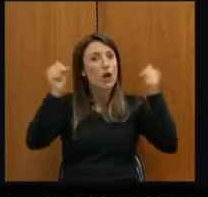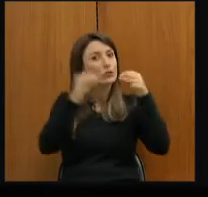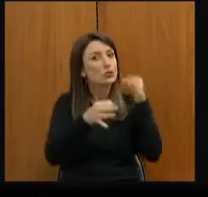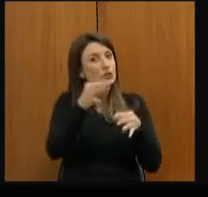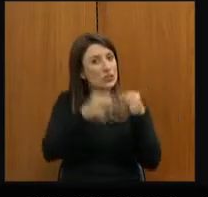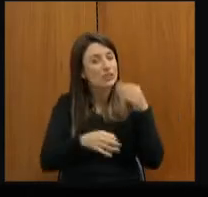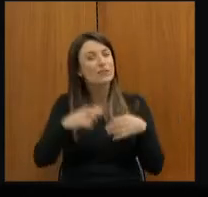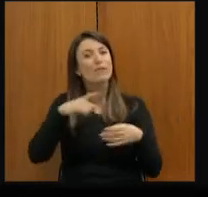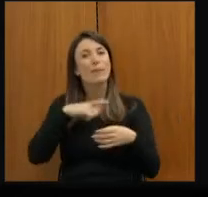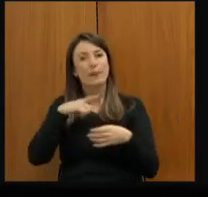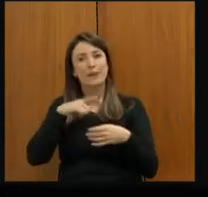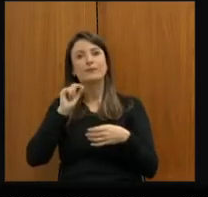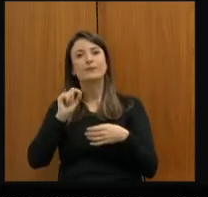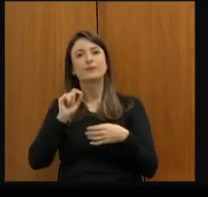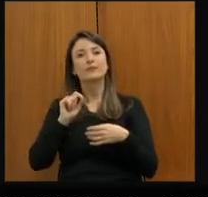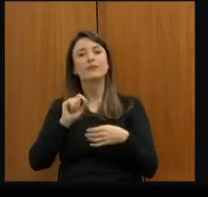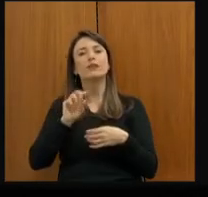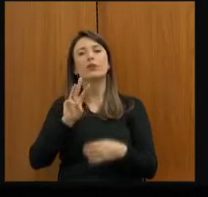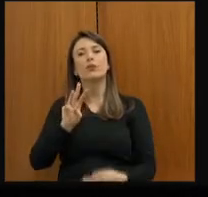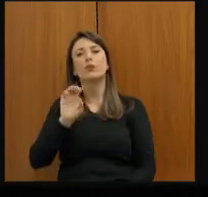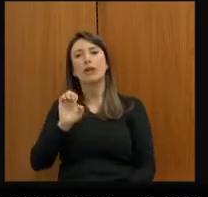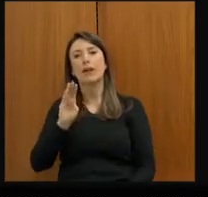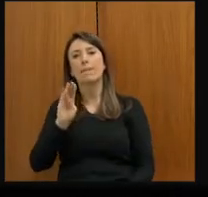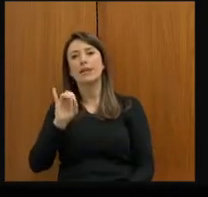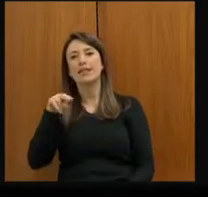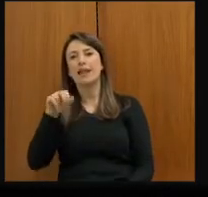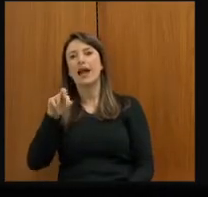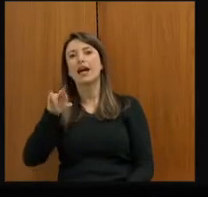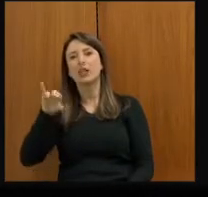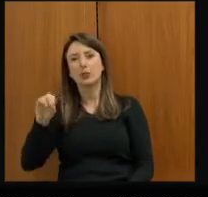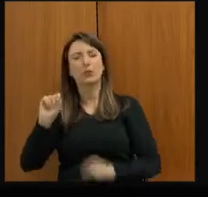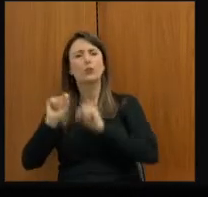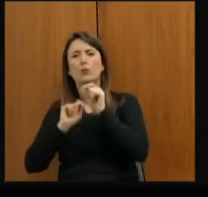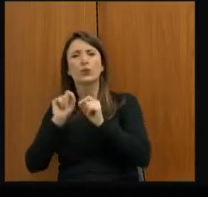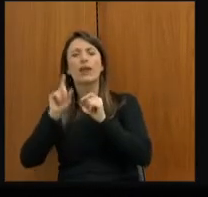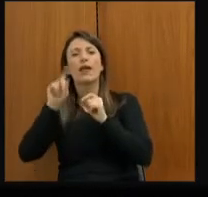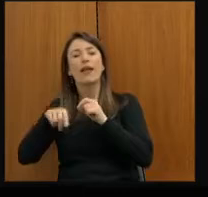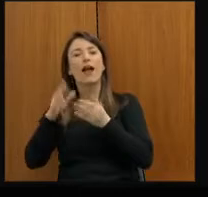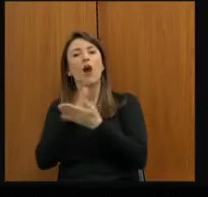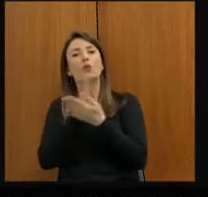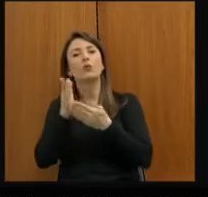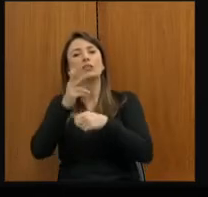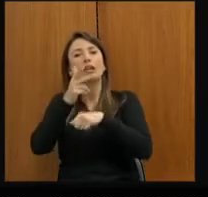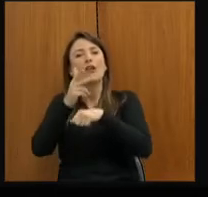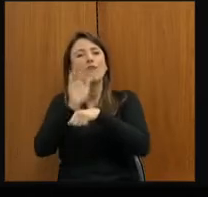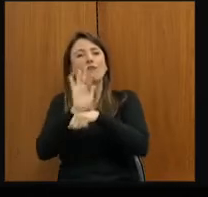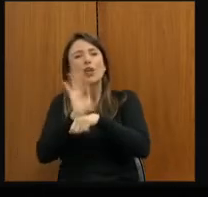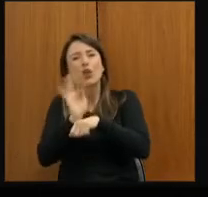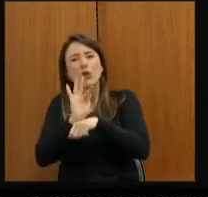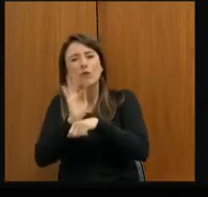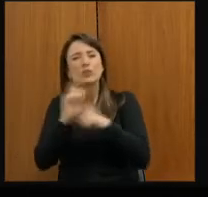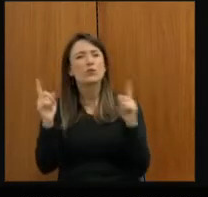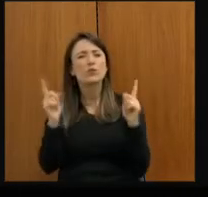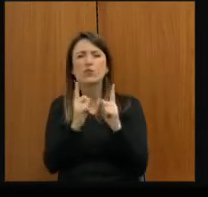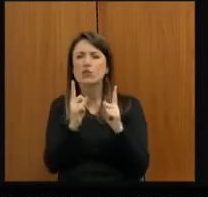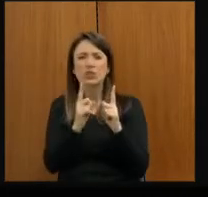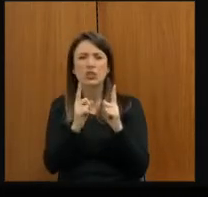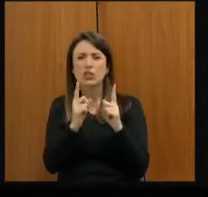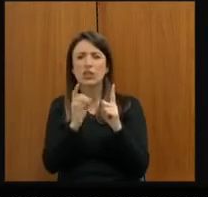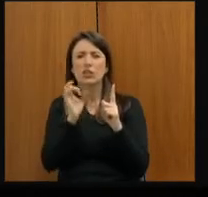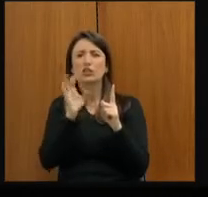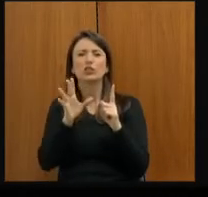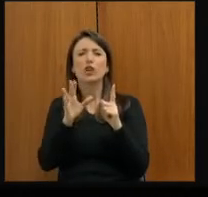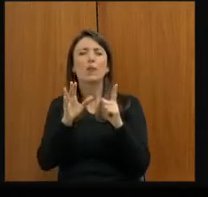quando agir são filmes pequenos para serem projetados para chamar atenção em